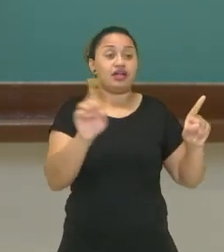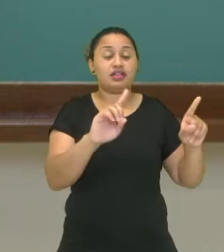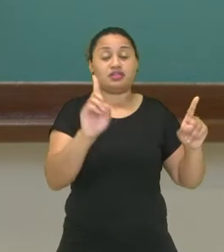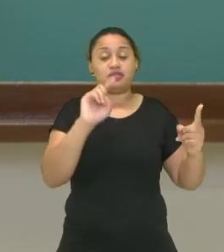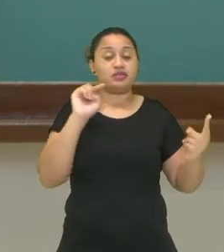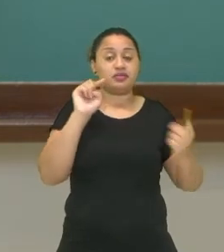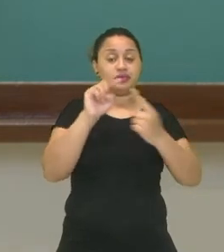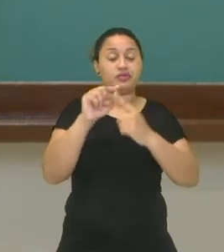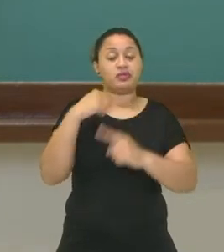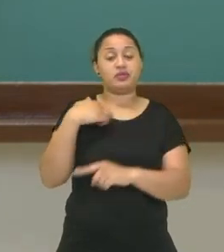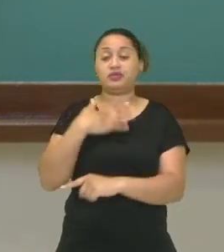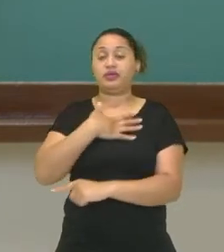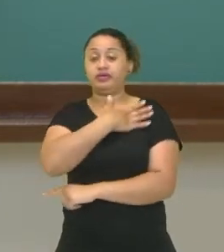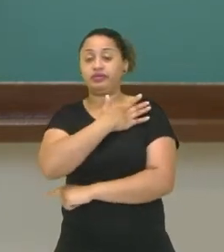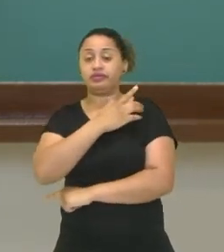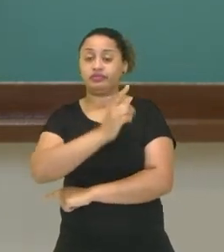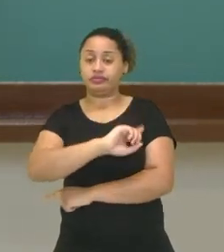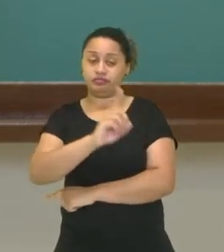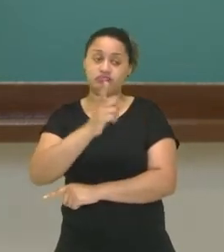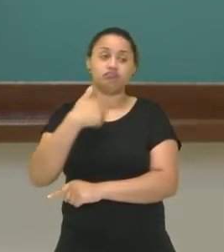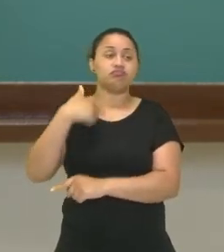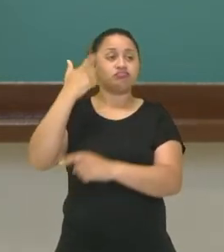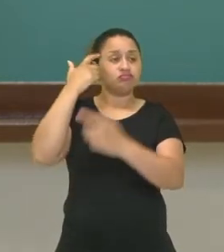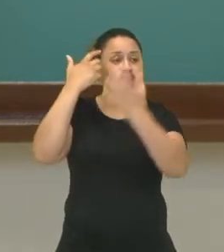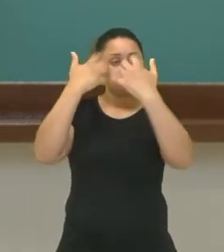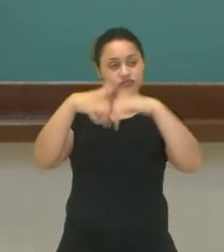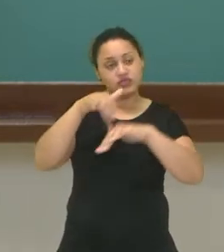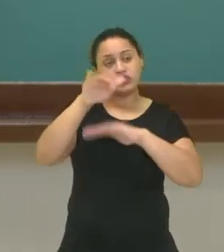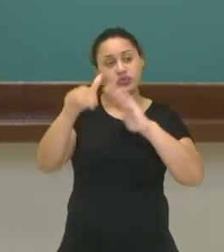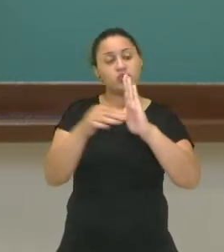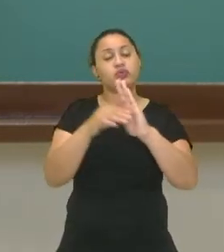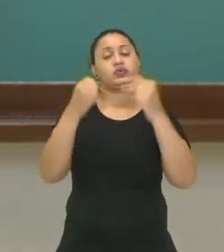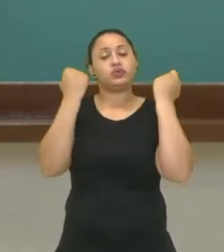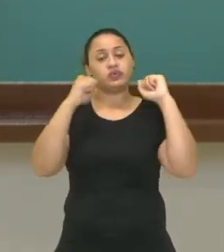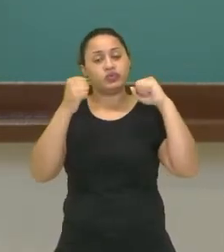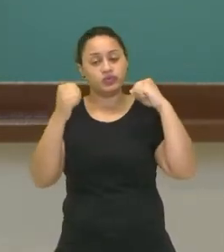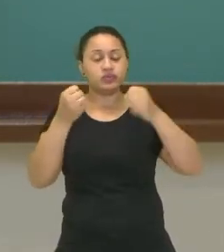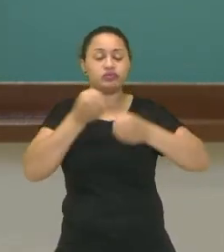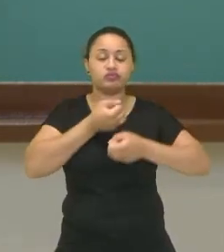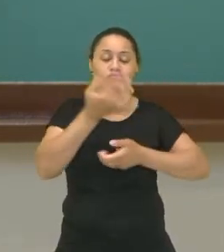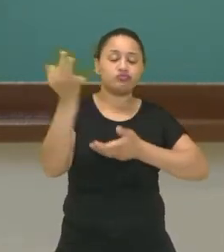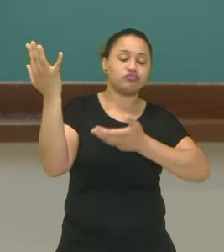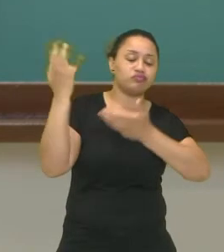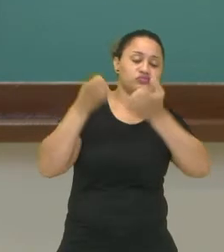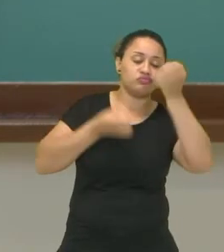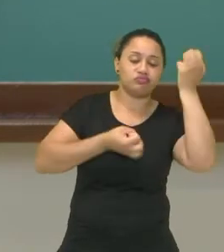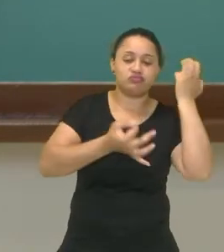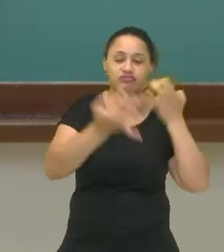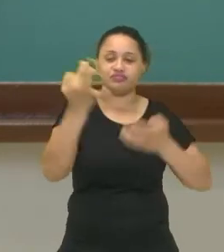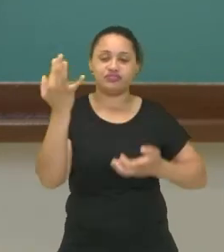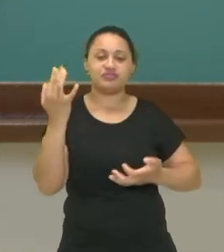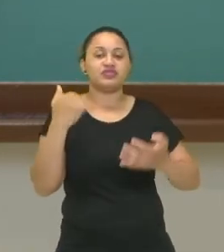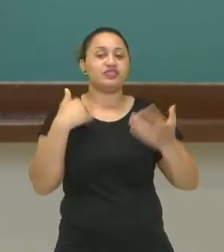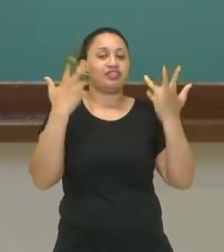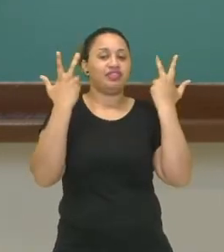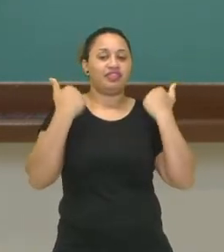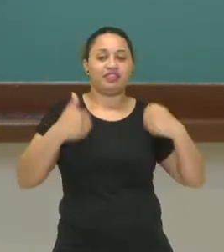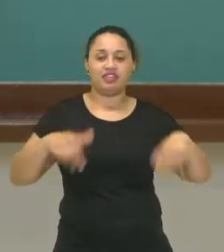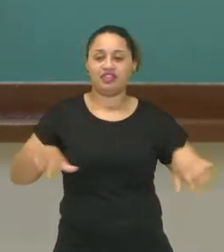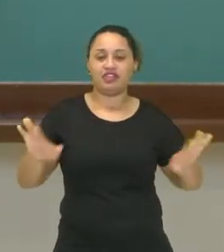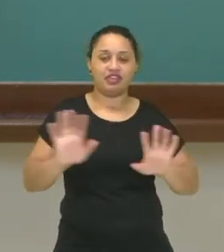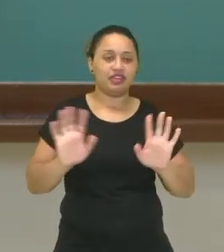fins militares, pensando todo nesse exercício fluido, nesse exercício